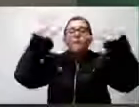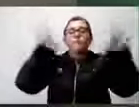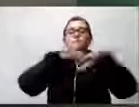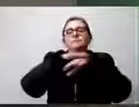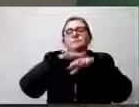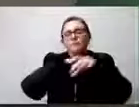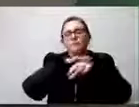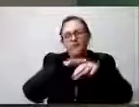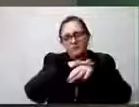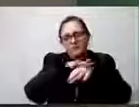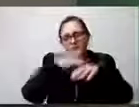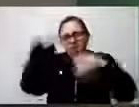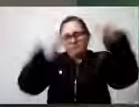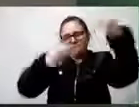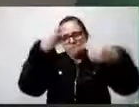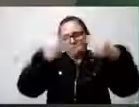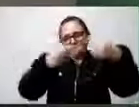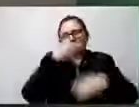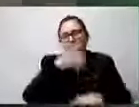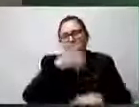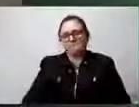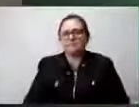e a discutir, tá bom?